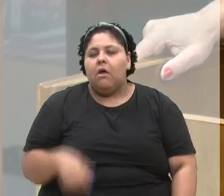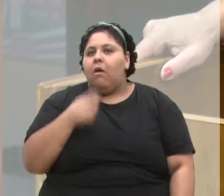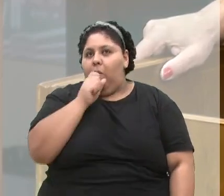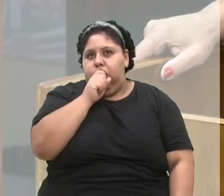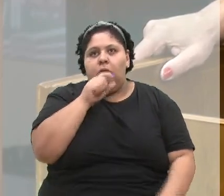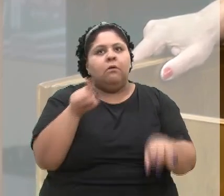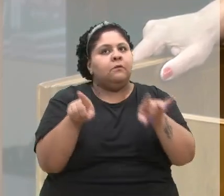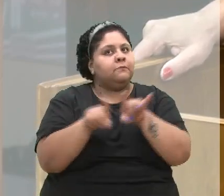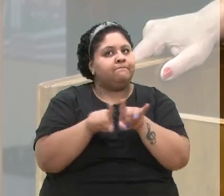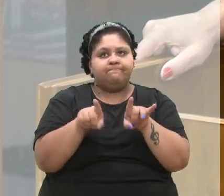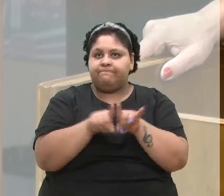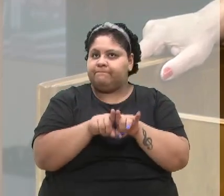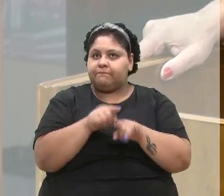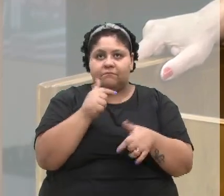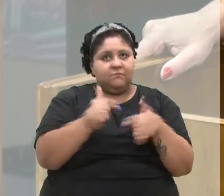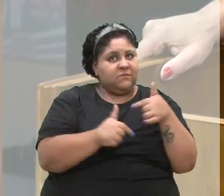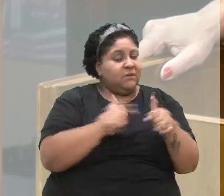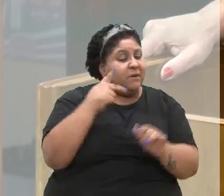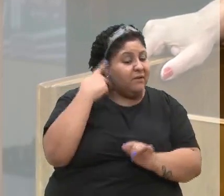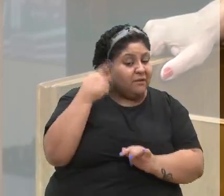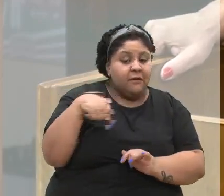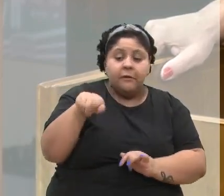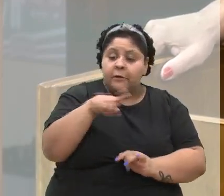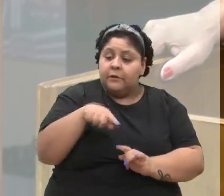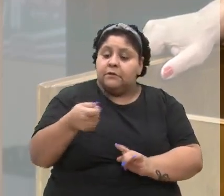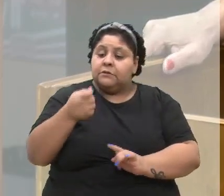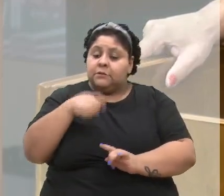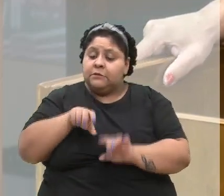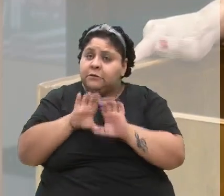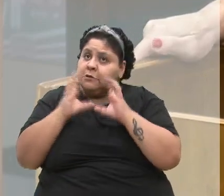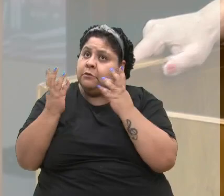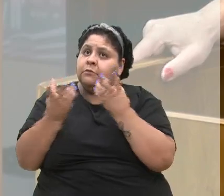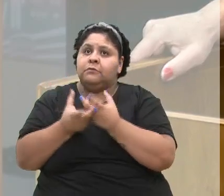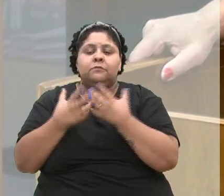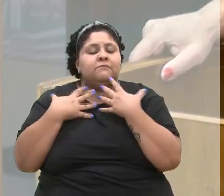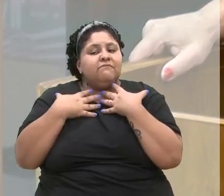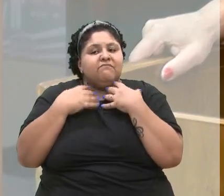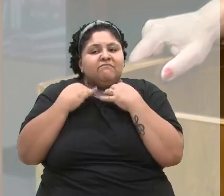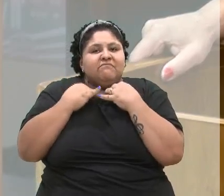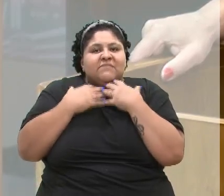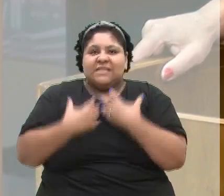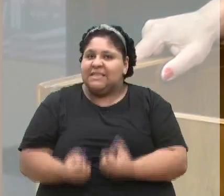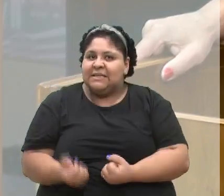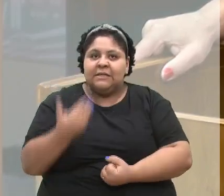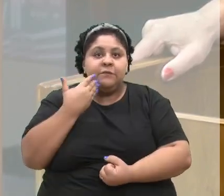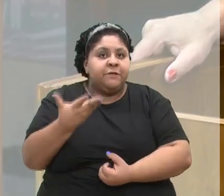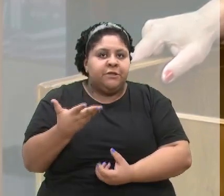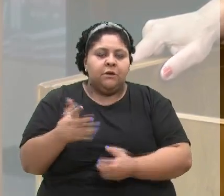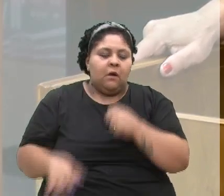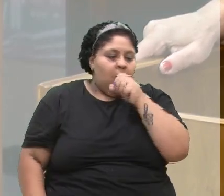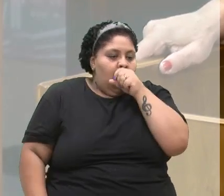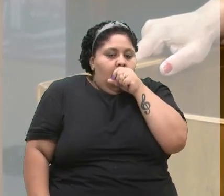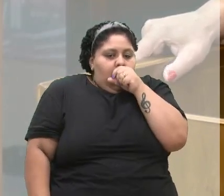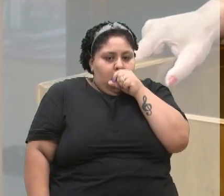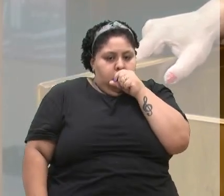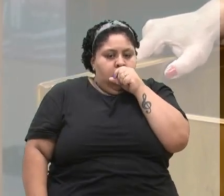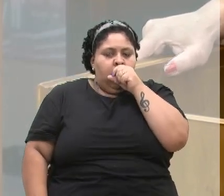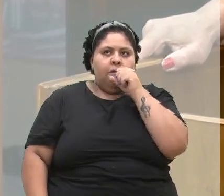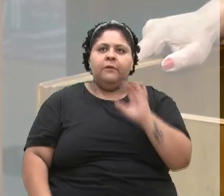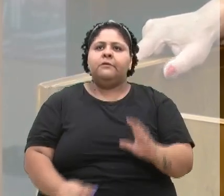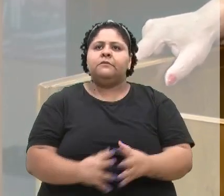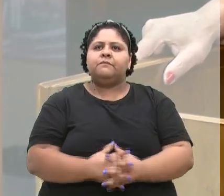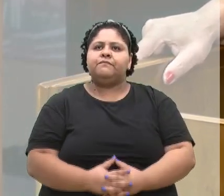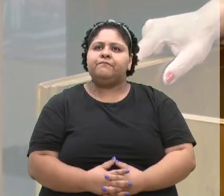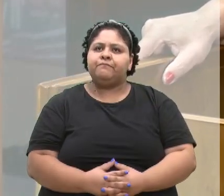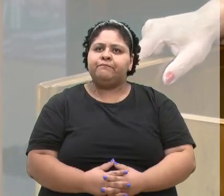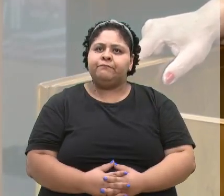Também não seria um serviço de um vereador, mas a gente faz isso porque a comunidade está cansada de solicitar e não consegue. Então, eu